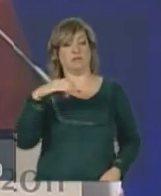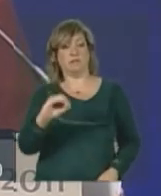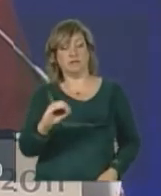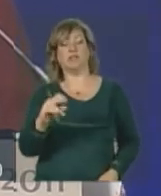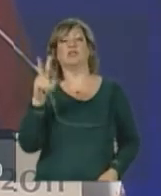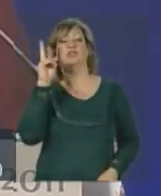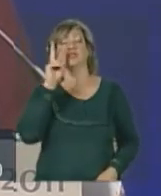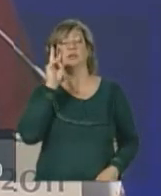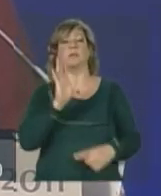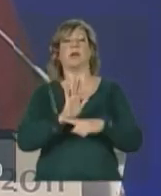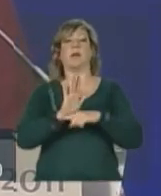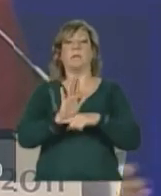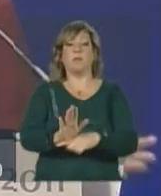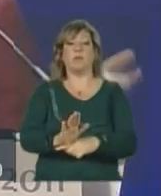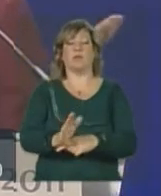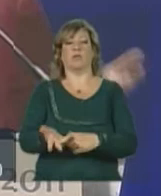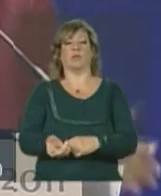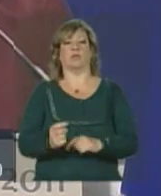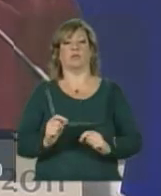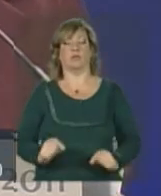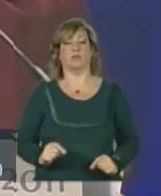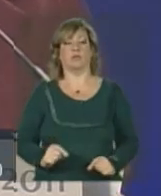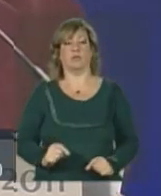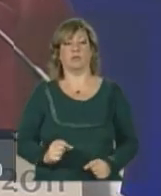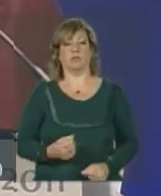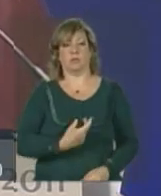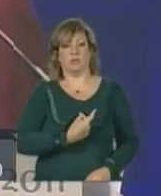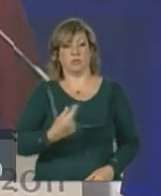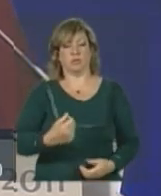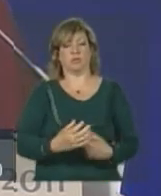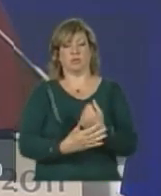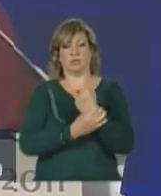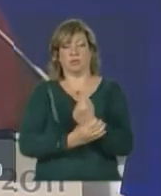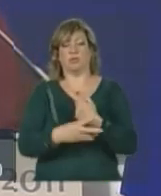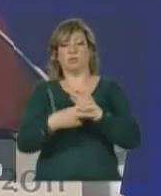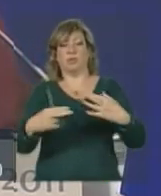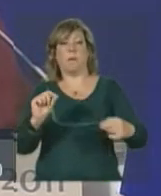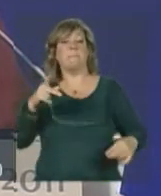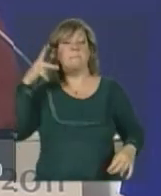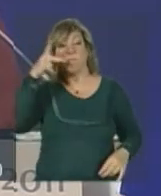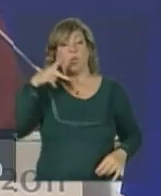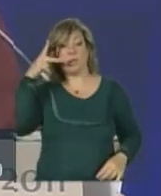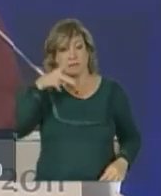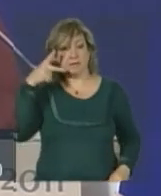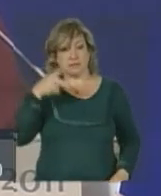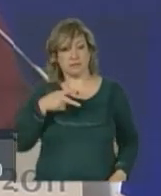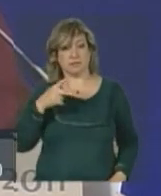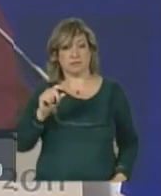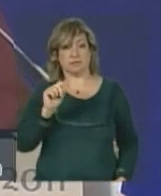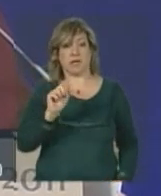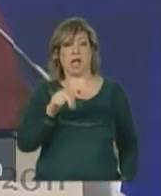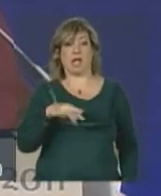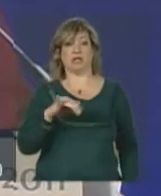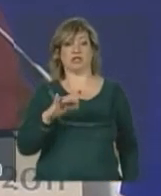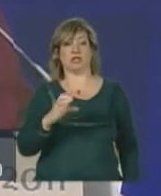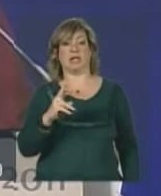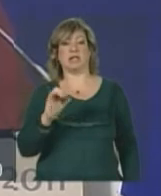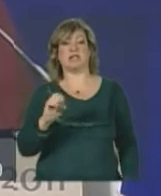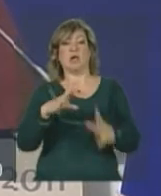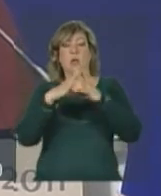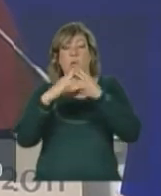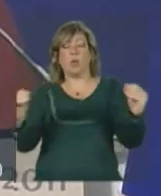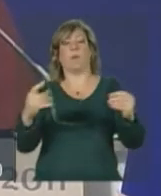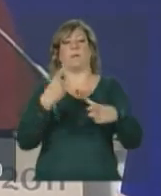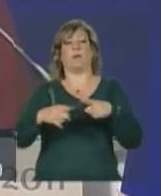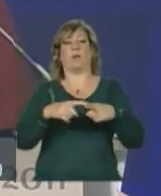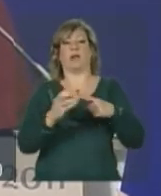apoio, ao auxílio e à sustentação de políticas anticrise imediatas,